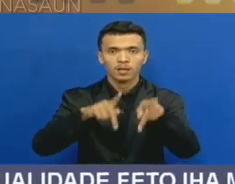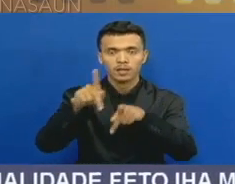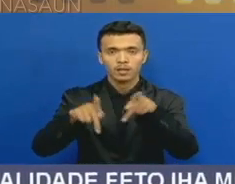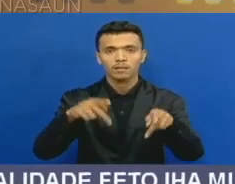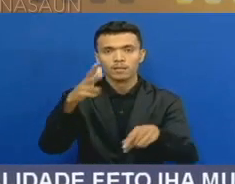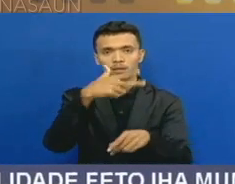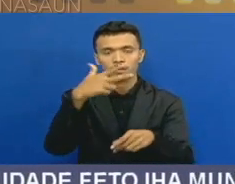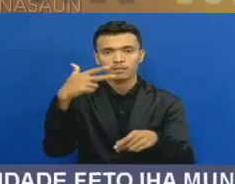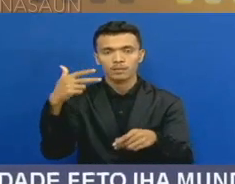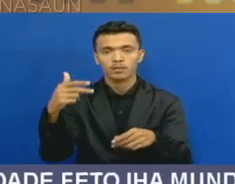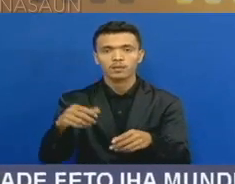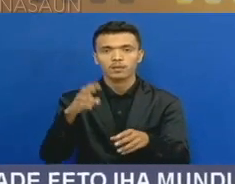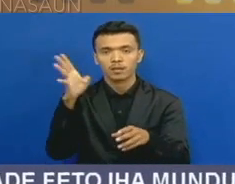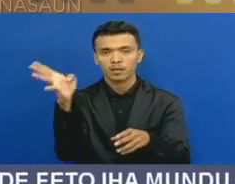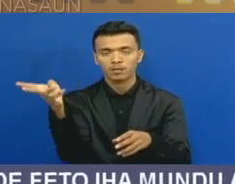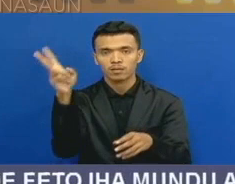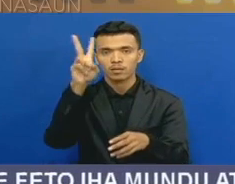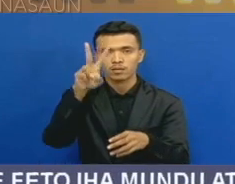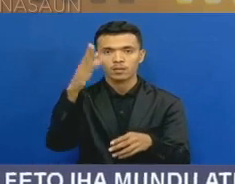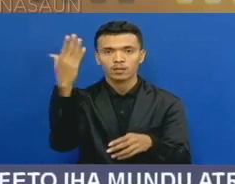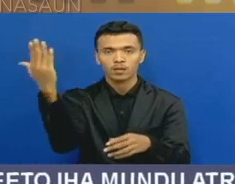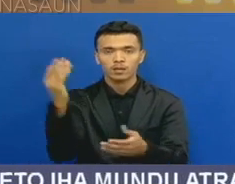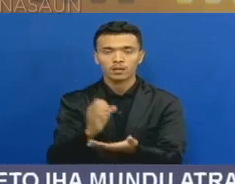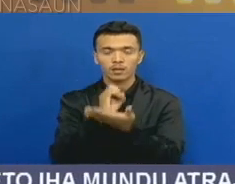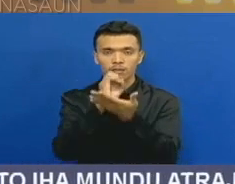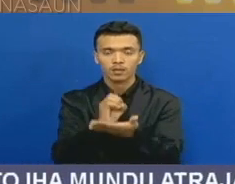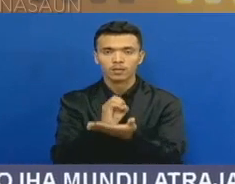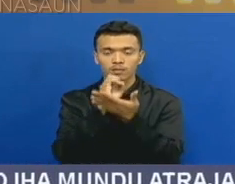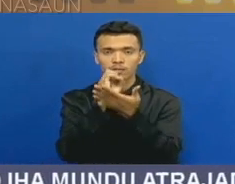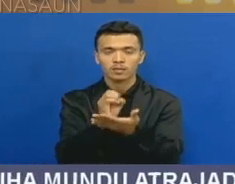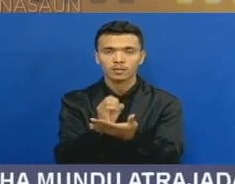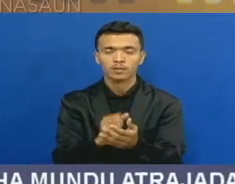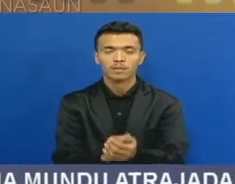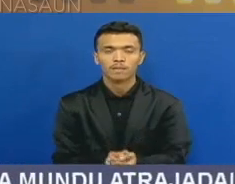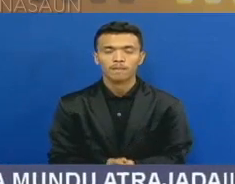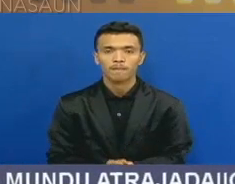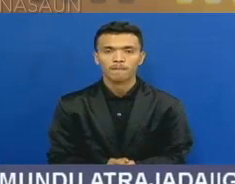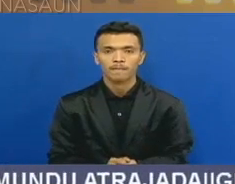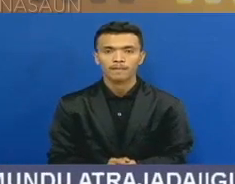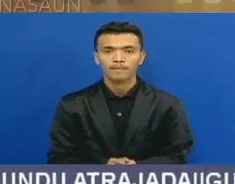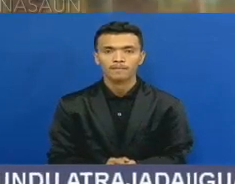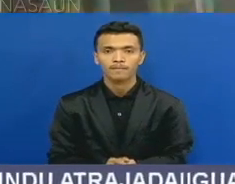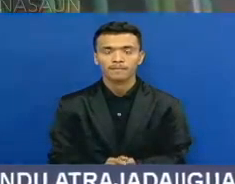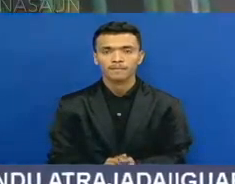na Inhatnulurecindrua e região administrativa especial Oikosi, Ambeno.